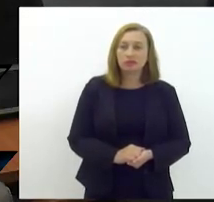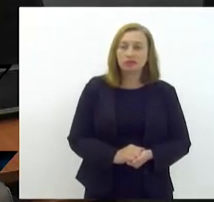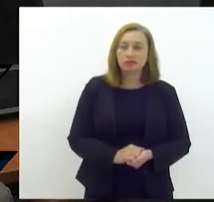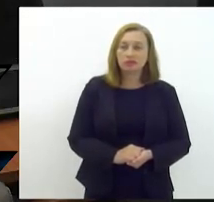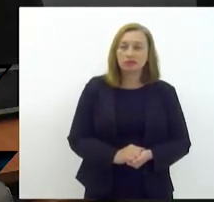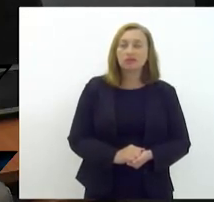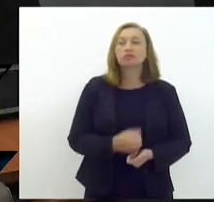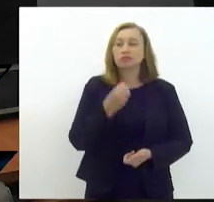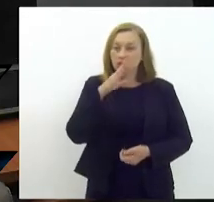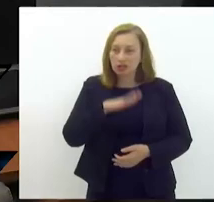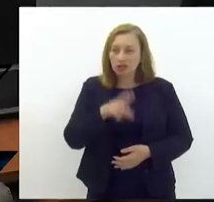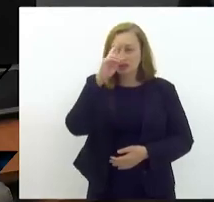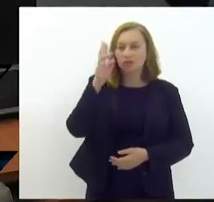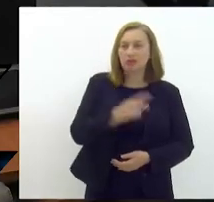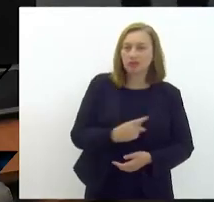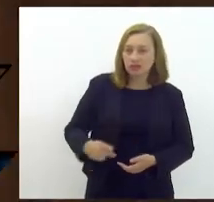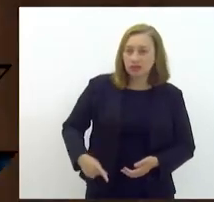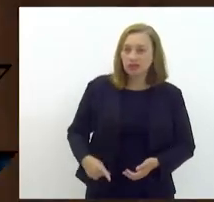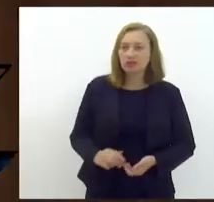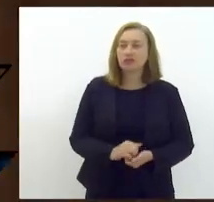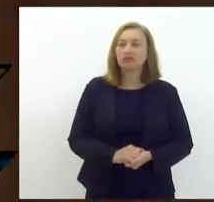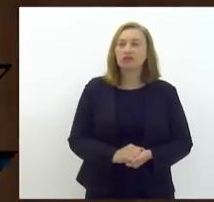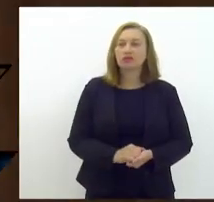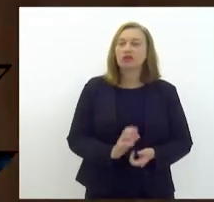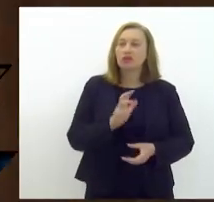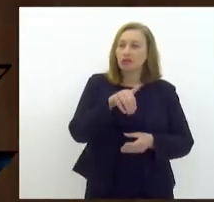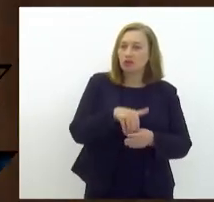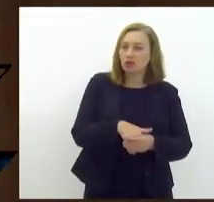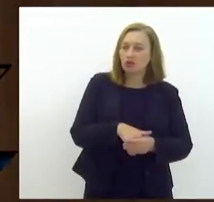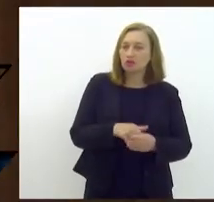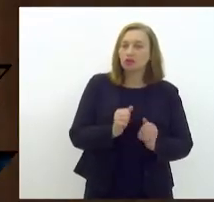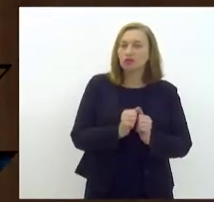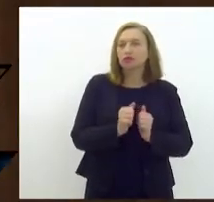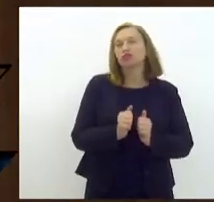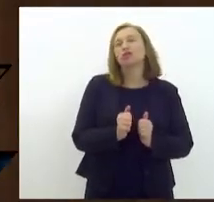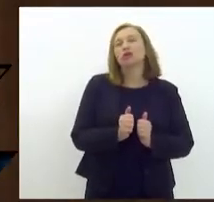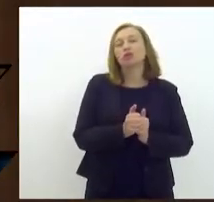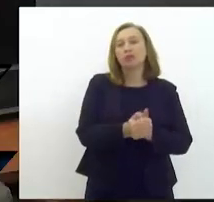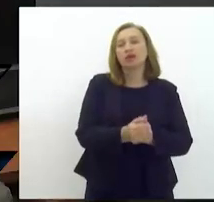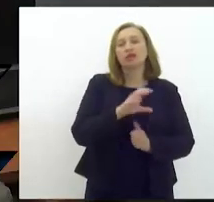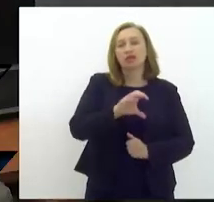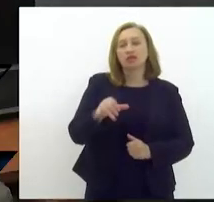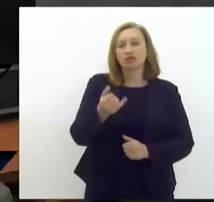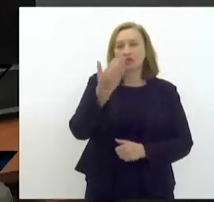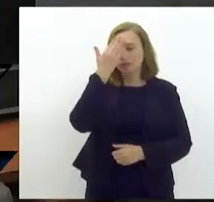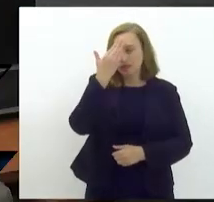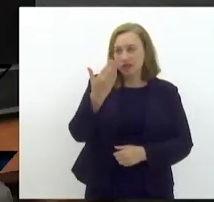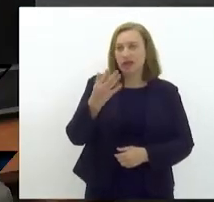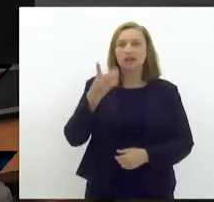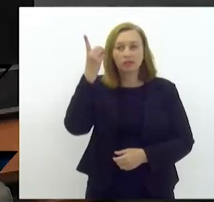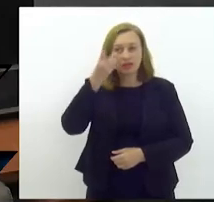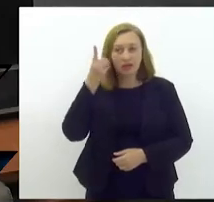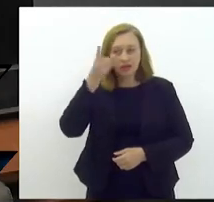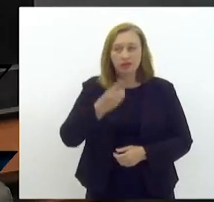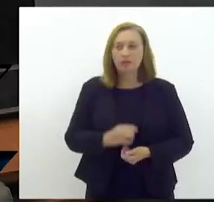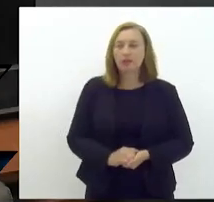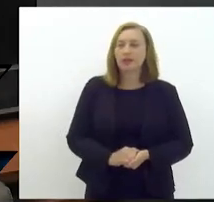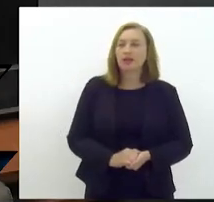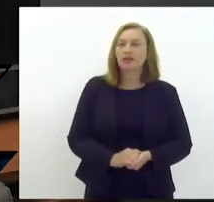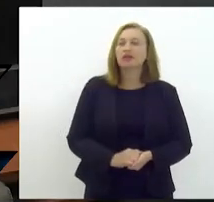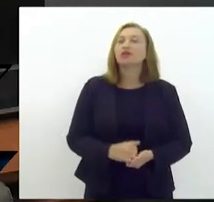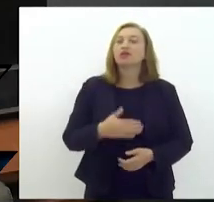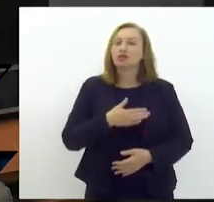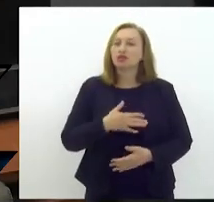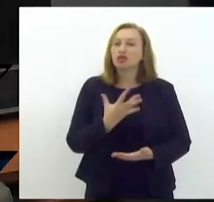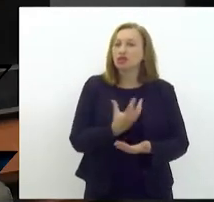Boa tarde Presidente é voto com a ccj Muito obrigado Deputado Arthur Monteiro gostaria